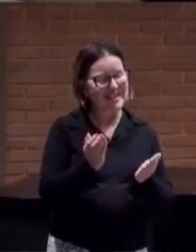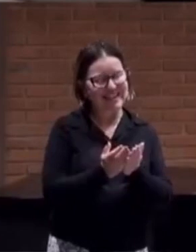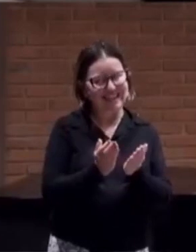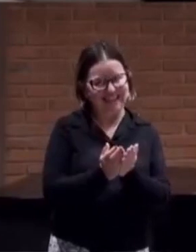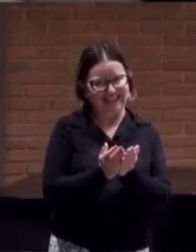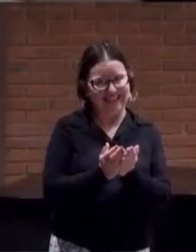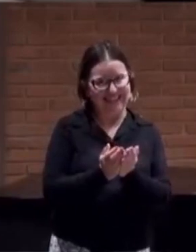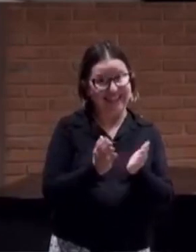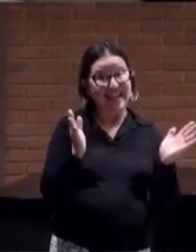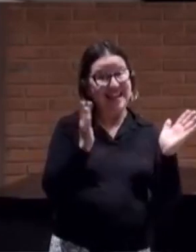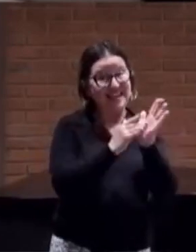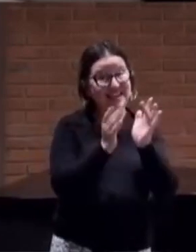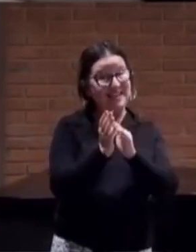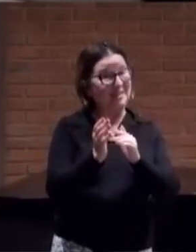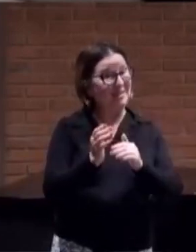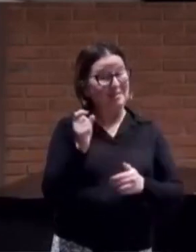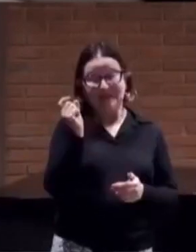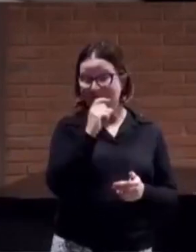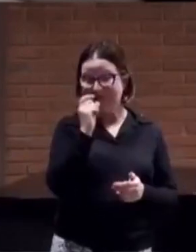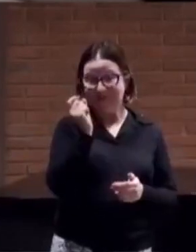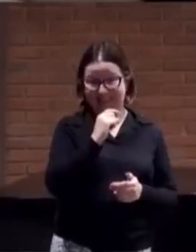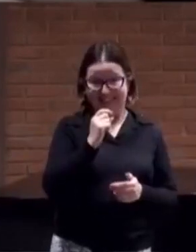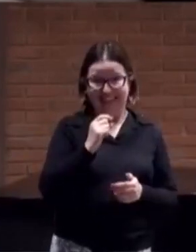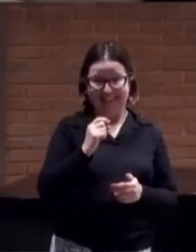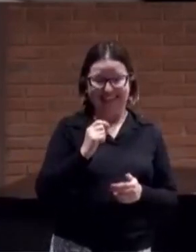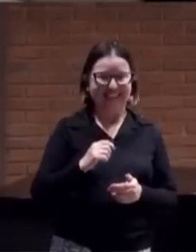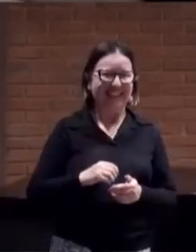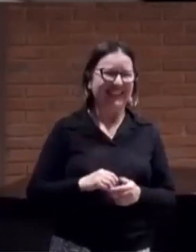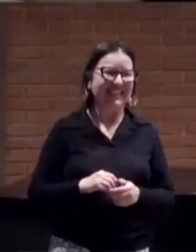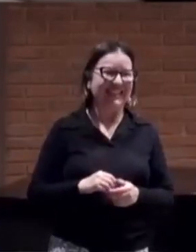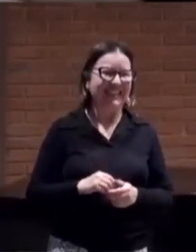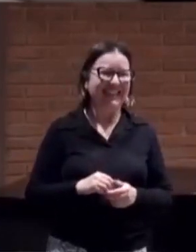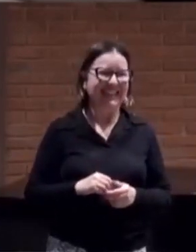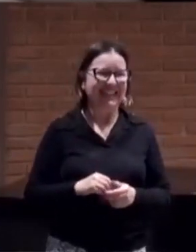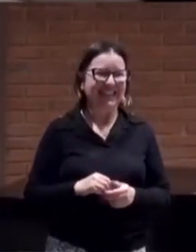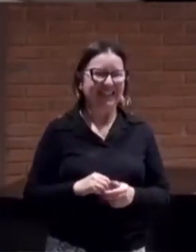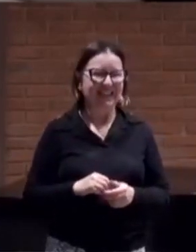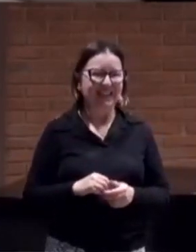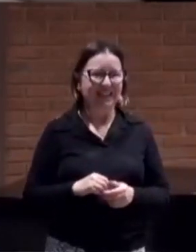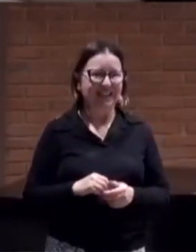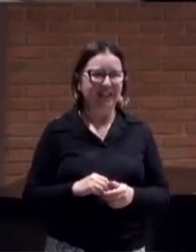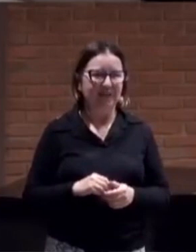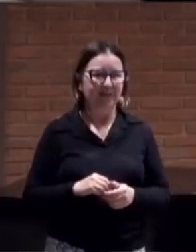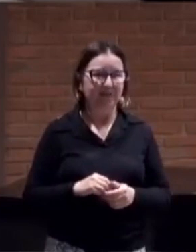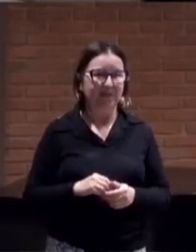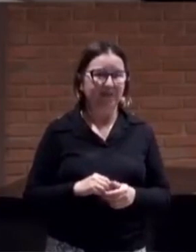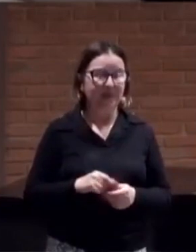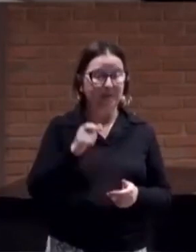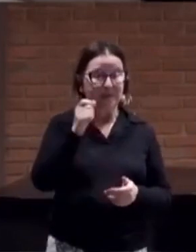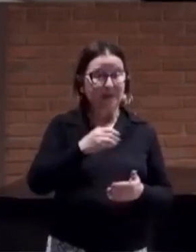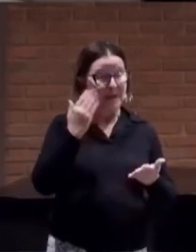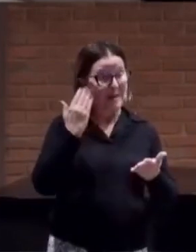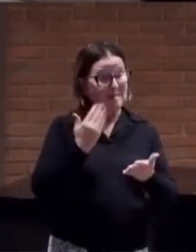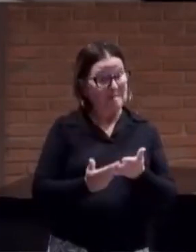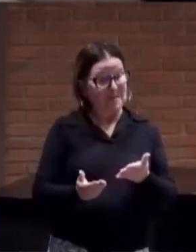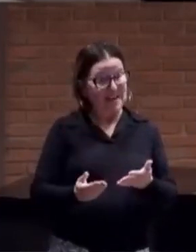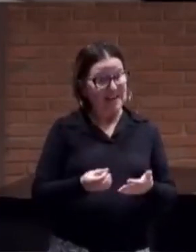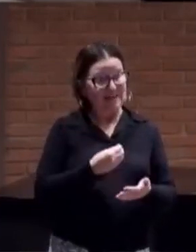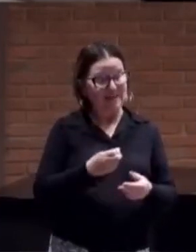Jesus não mente. Falou assim: quem perde a vida por mim tem